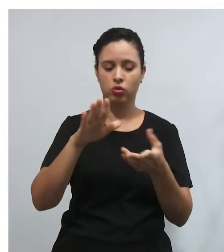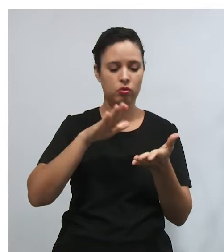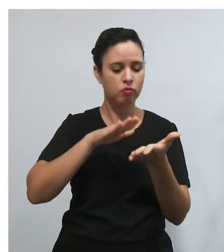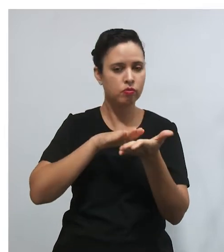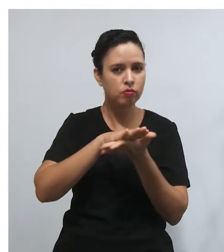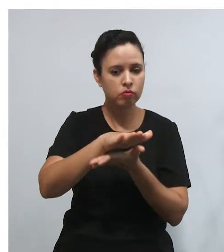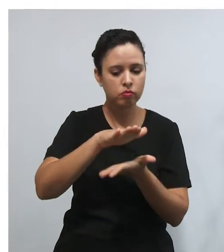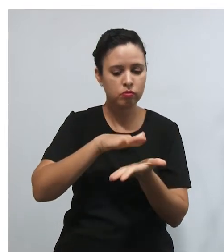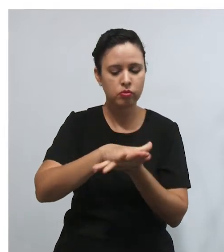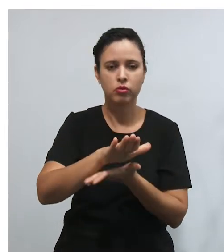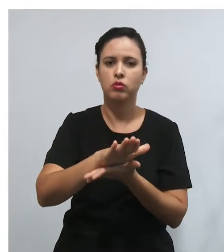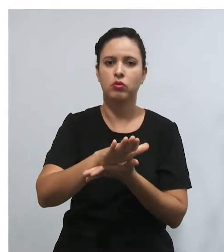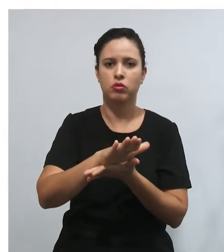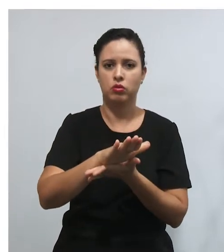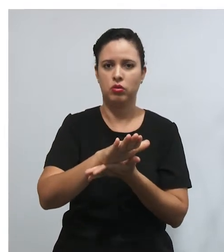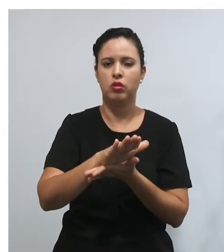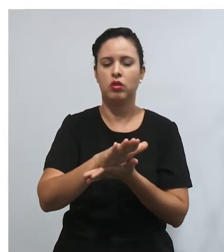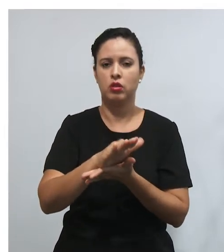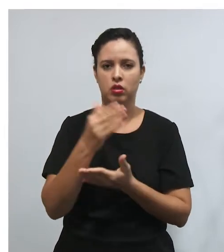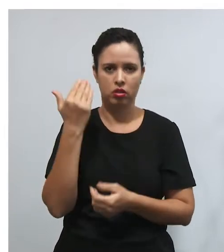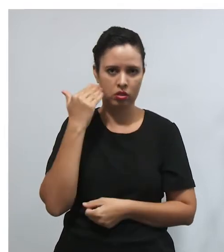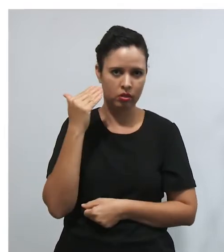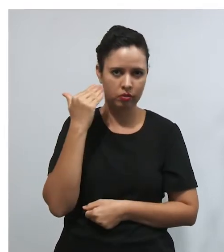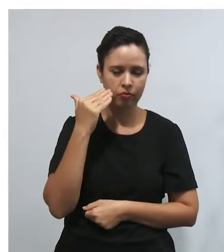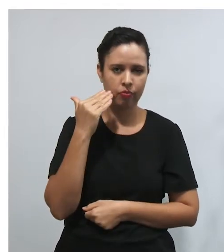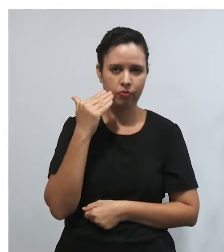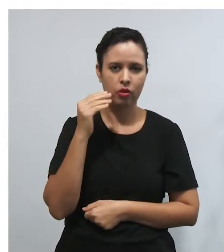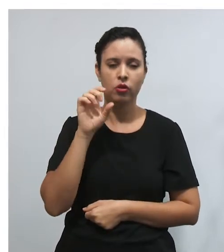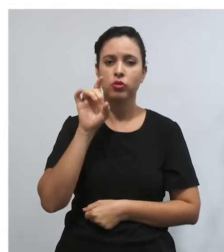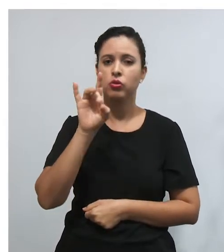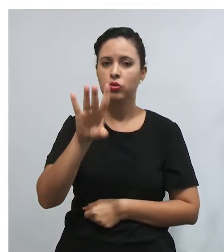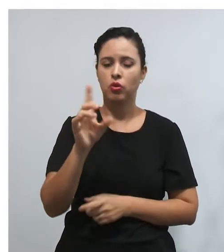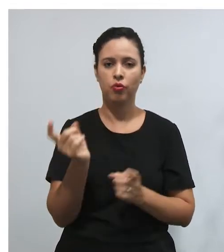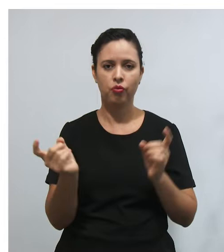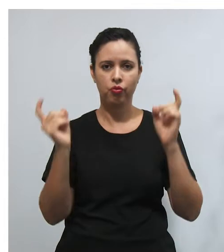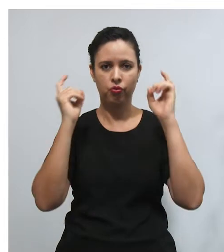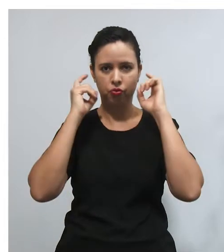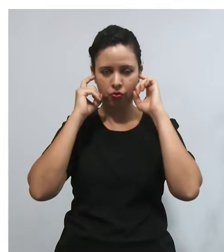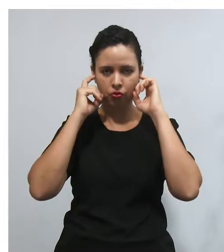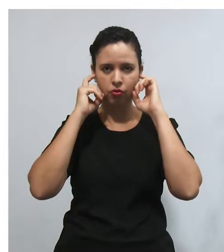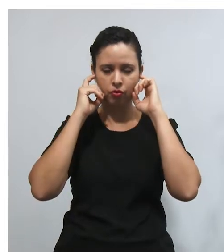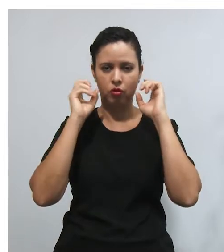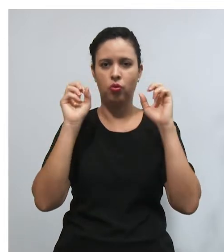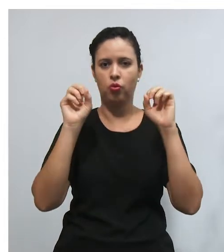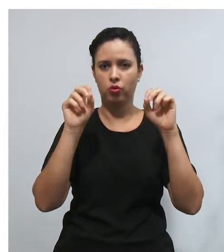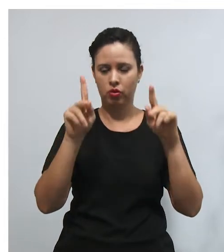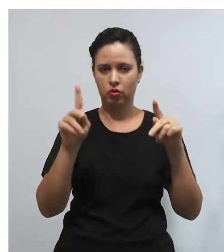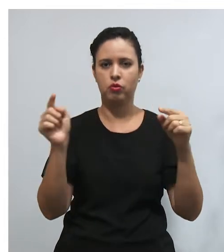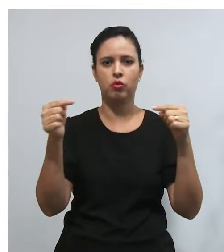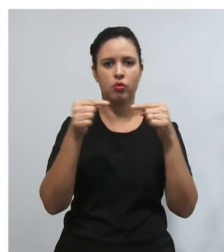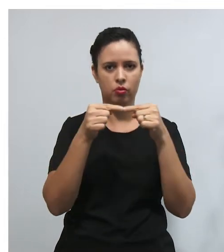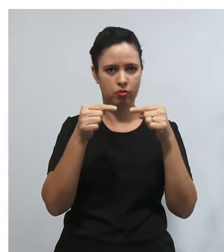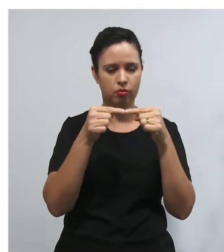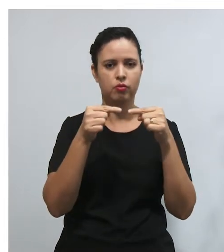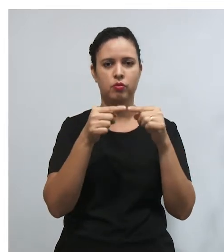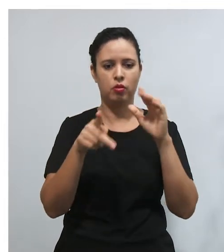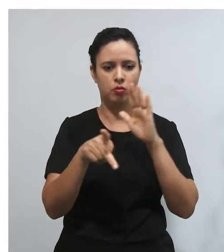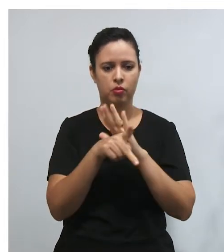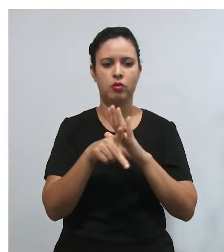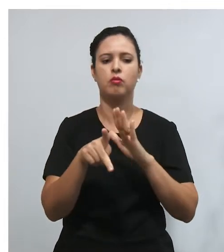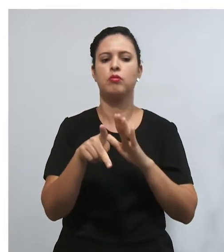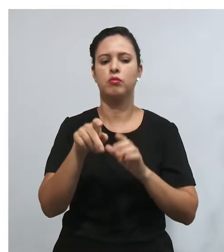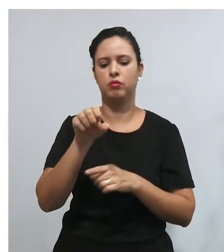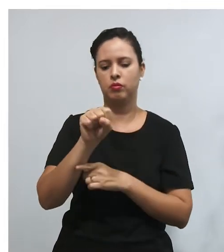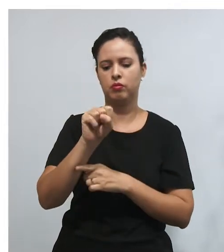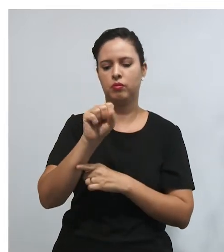quando eles não acumulam outras funções. Tá? Então, se ele só é fone de ouvido, Então, beleza, ele é só um dispositivo de saída, porque aí o